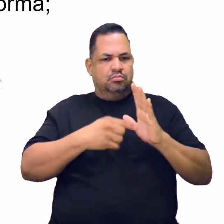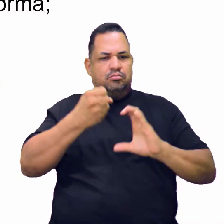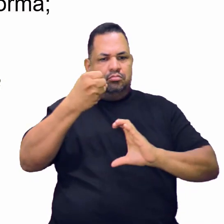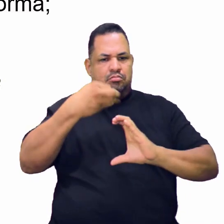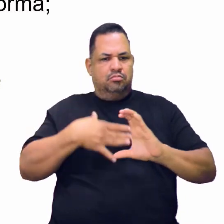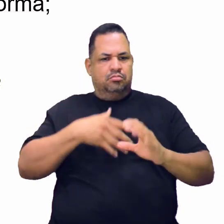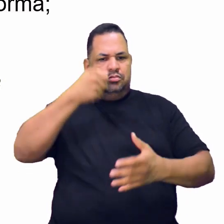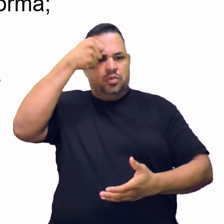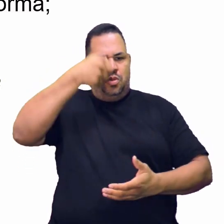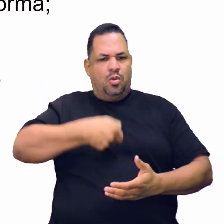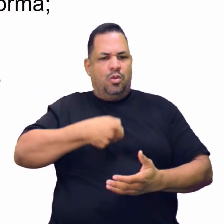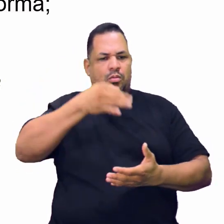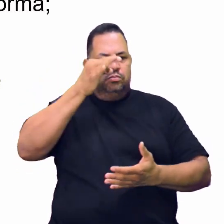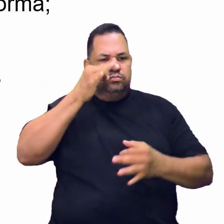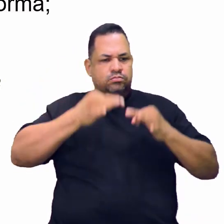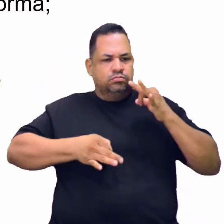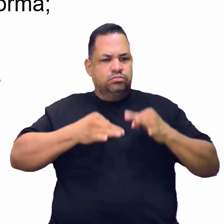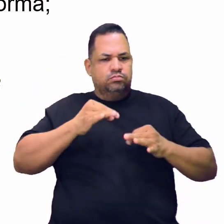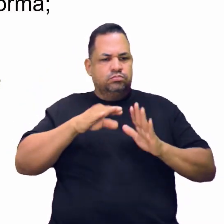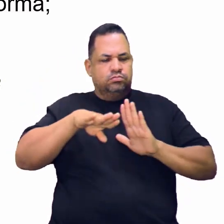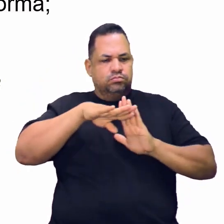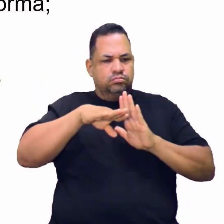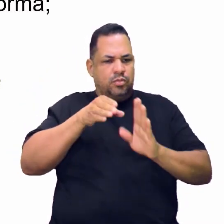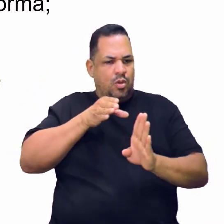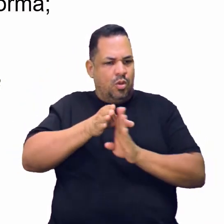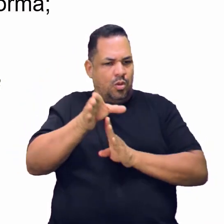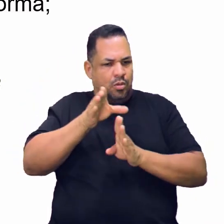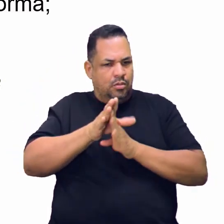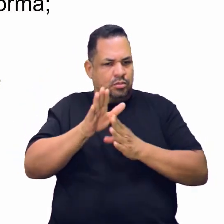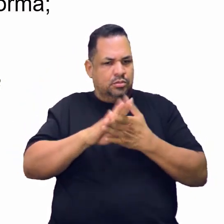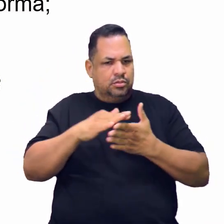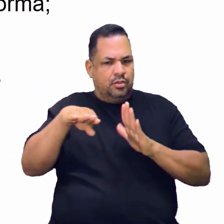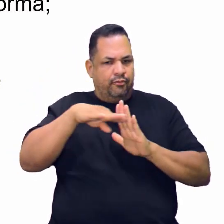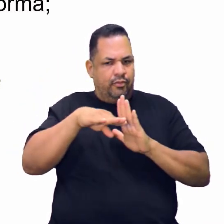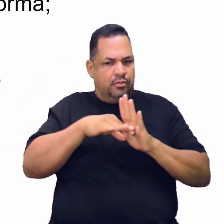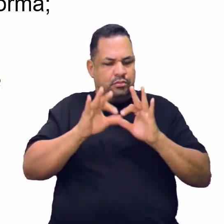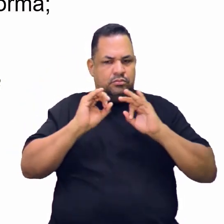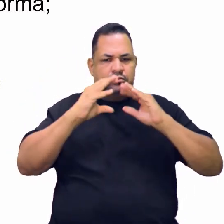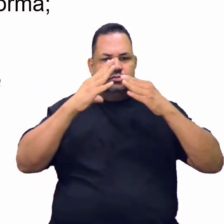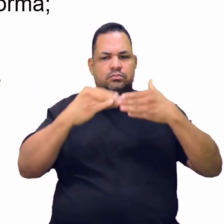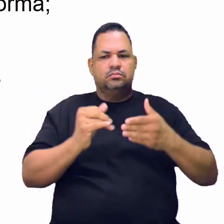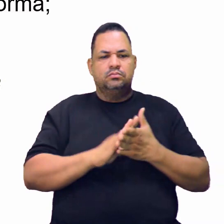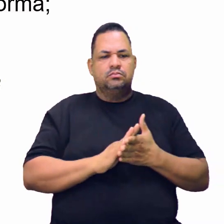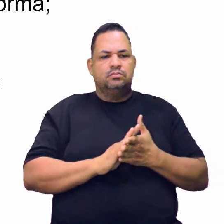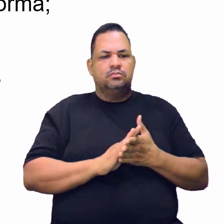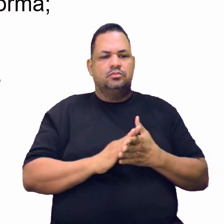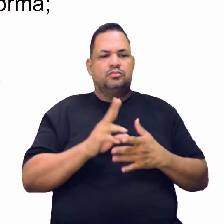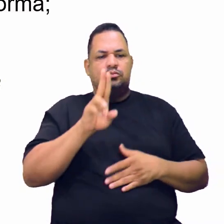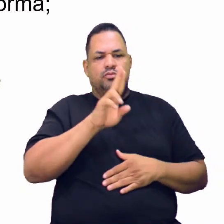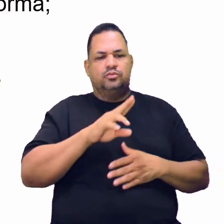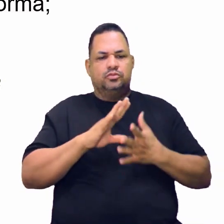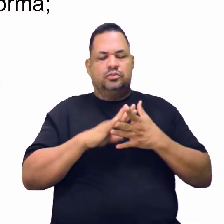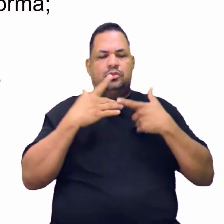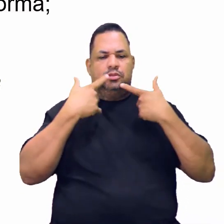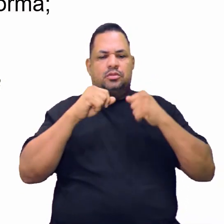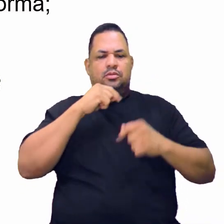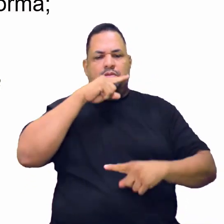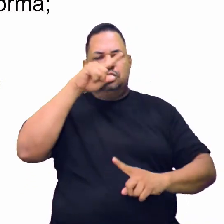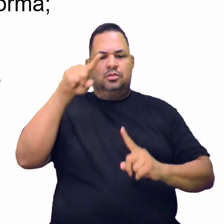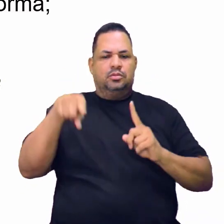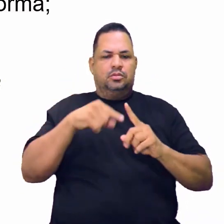caráter coercitivo, instrui o leitor acerca de um procedimento, utiliza linguagem